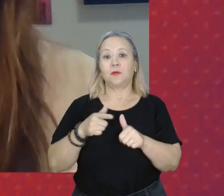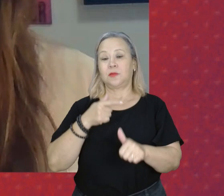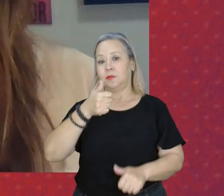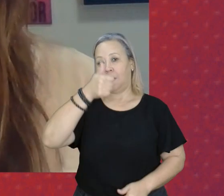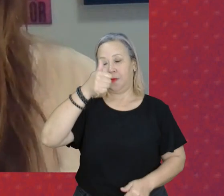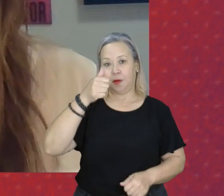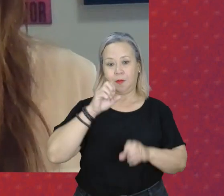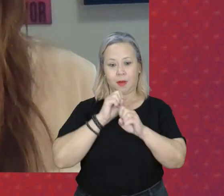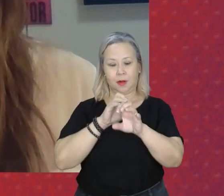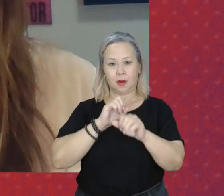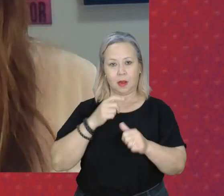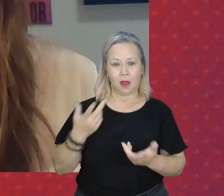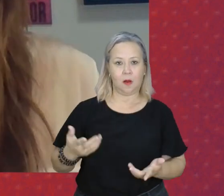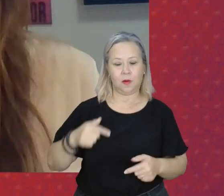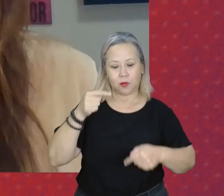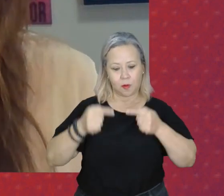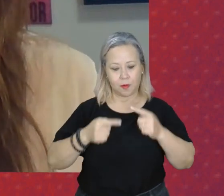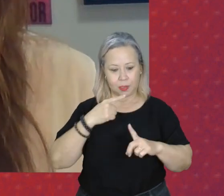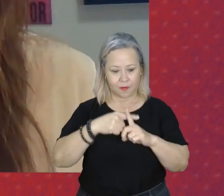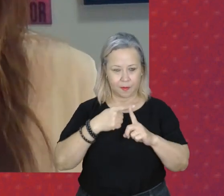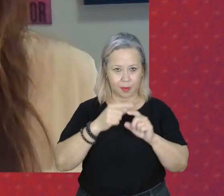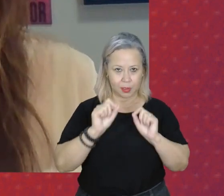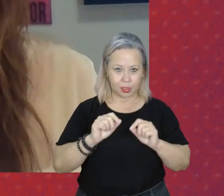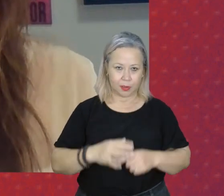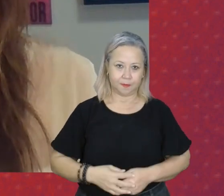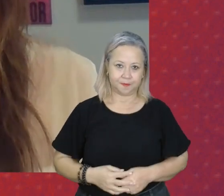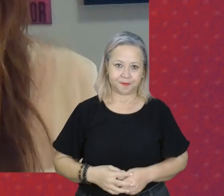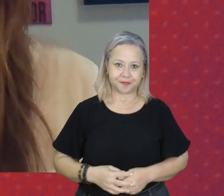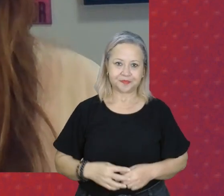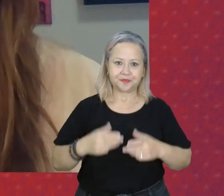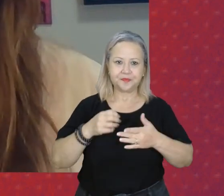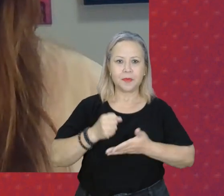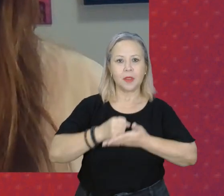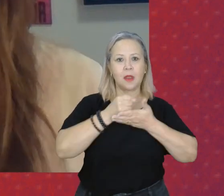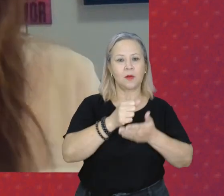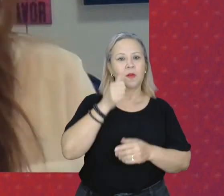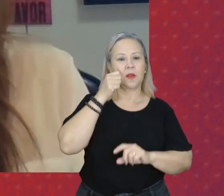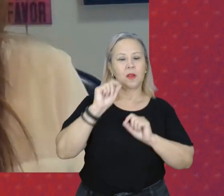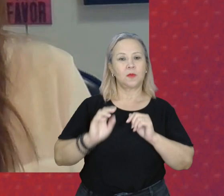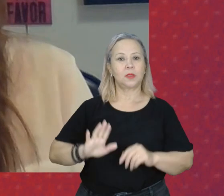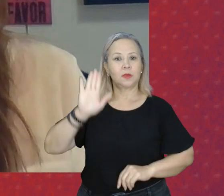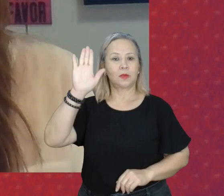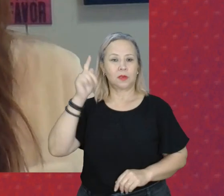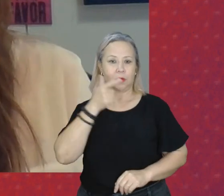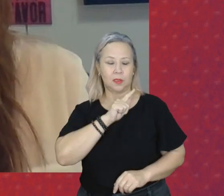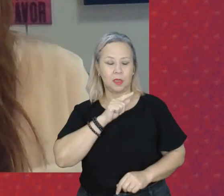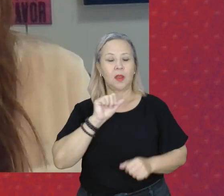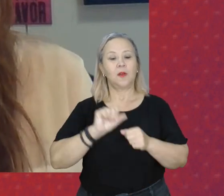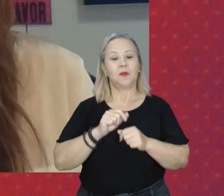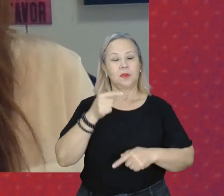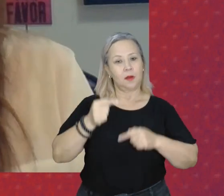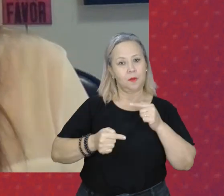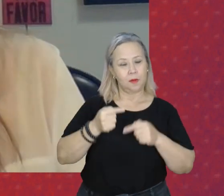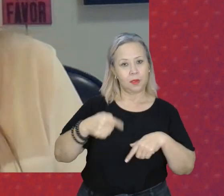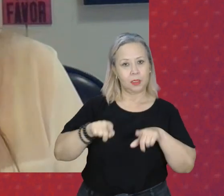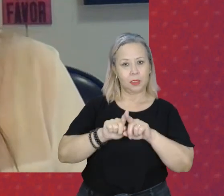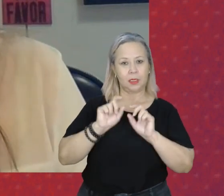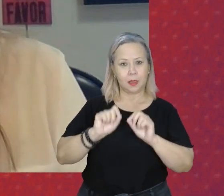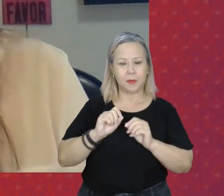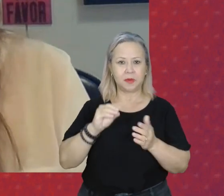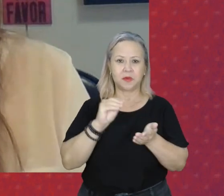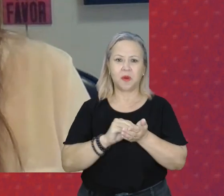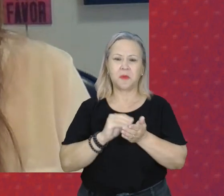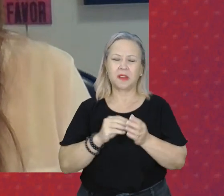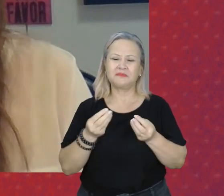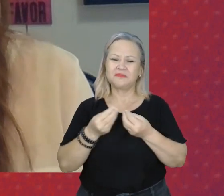que a gente tem de legislação que ajuda as mulheres a conseguirem se candidatar. A gente fez uma crítica também sobre a insuficiência